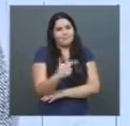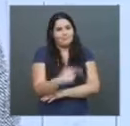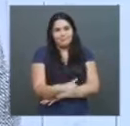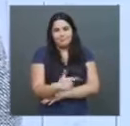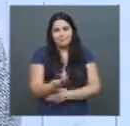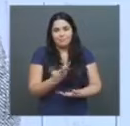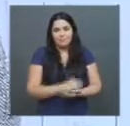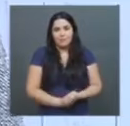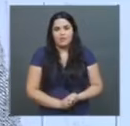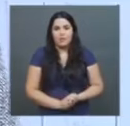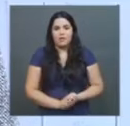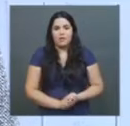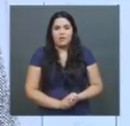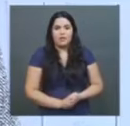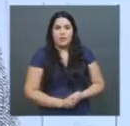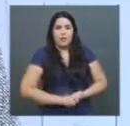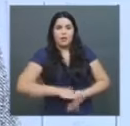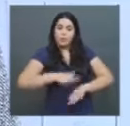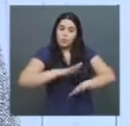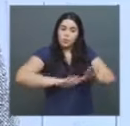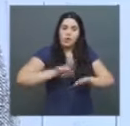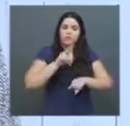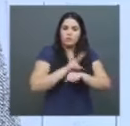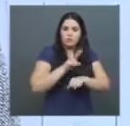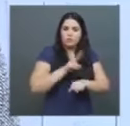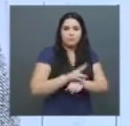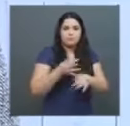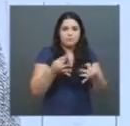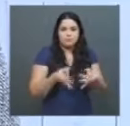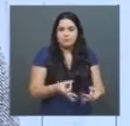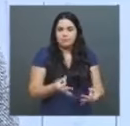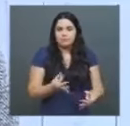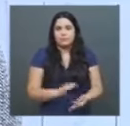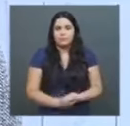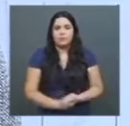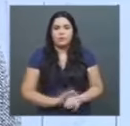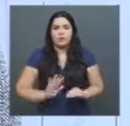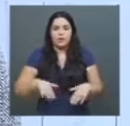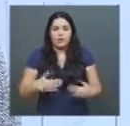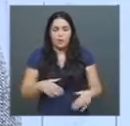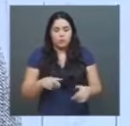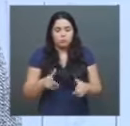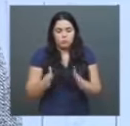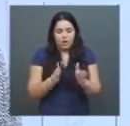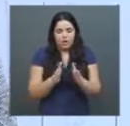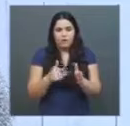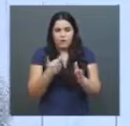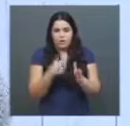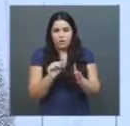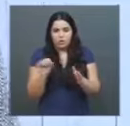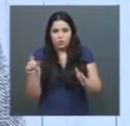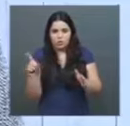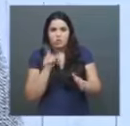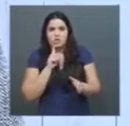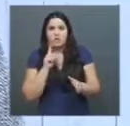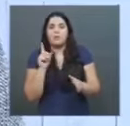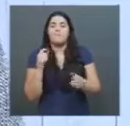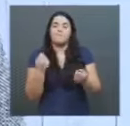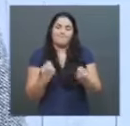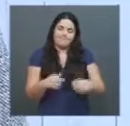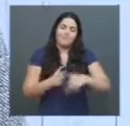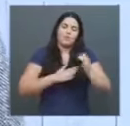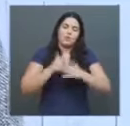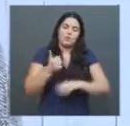né? Dependendo das condições de nascimento. E realmente é um período que requer muitas ações dos profissionais,